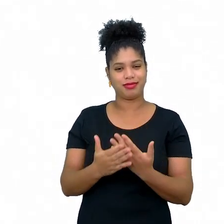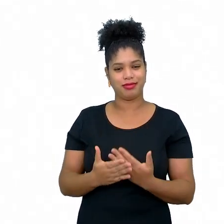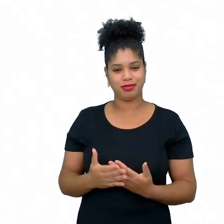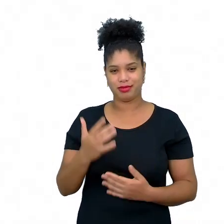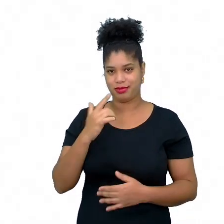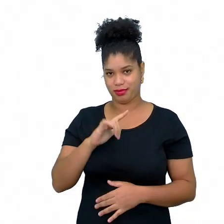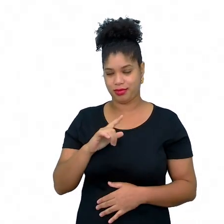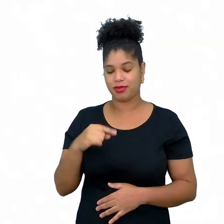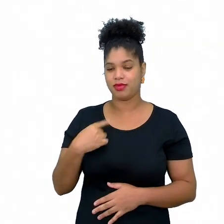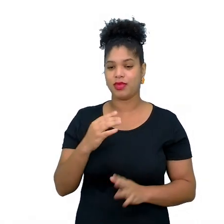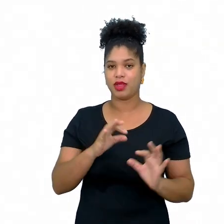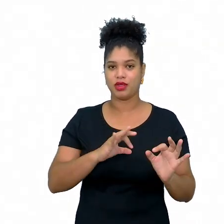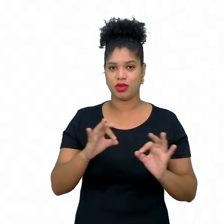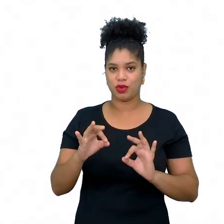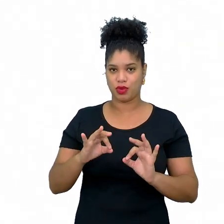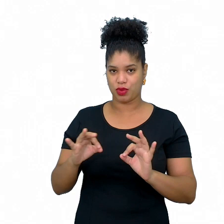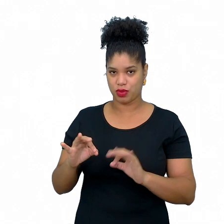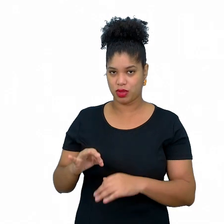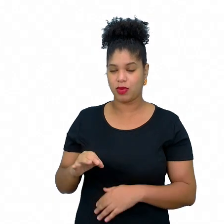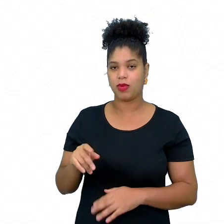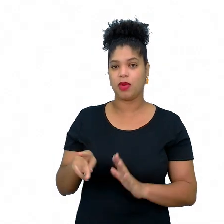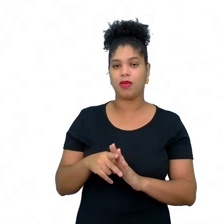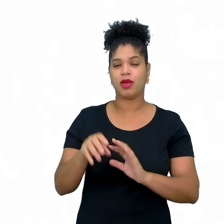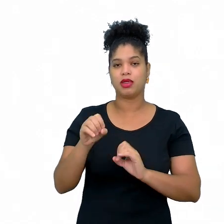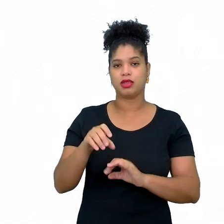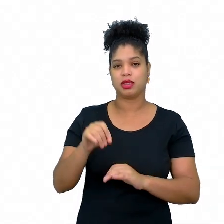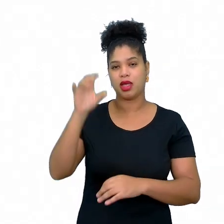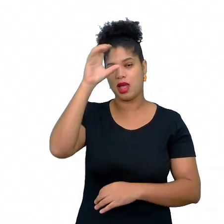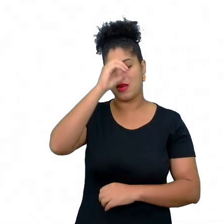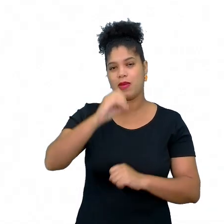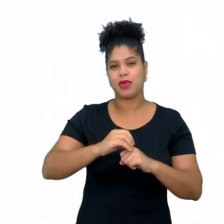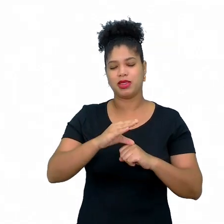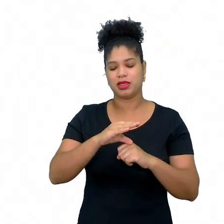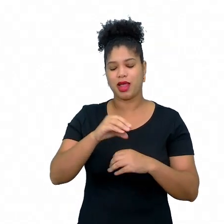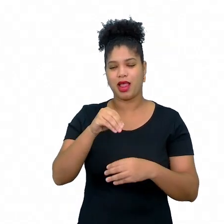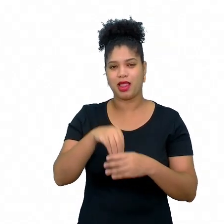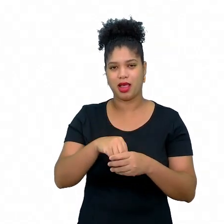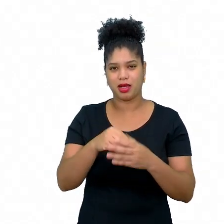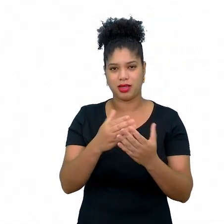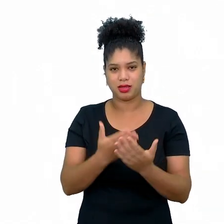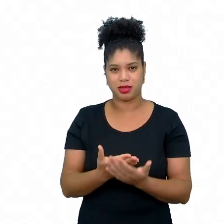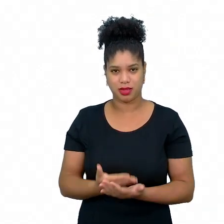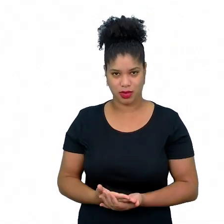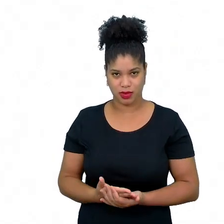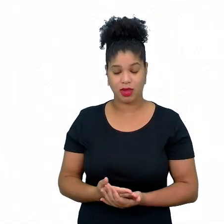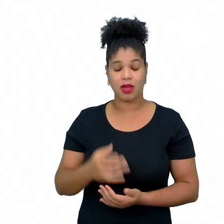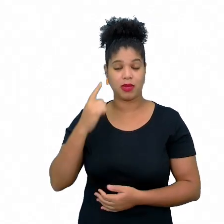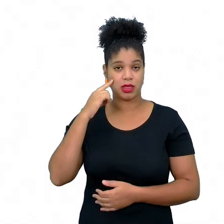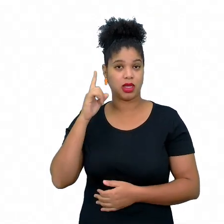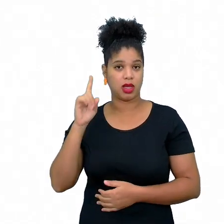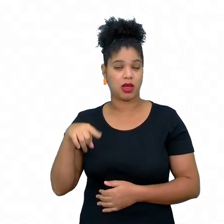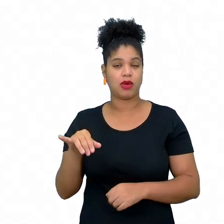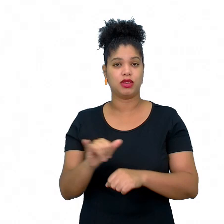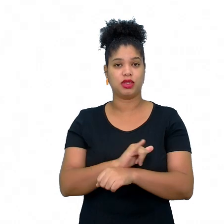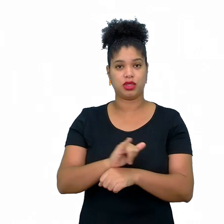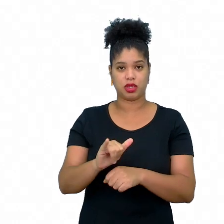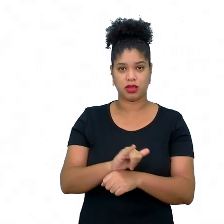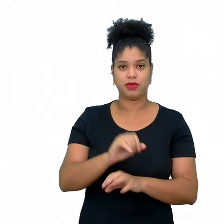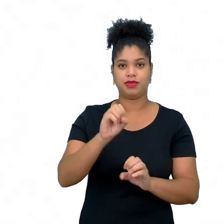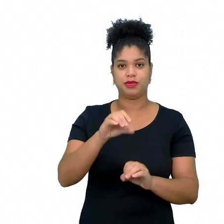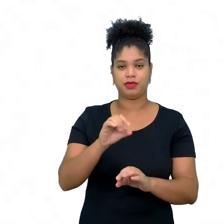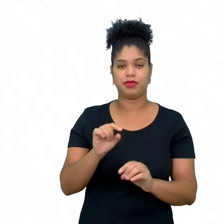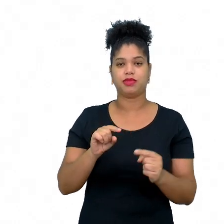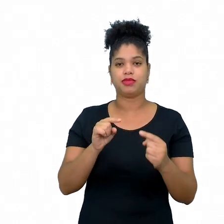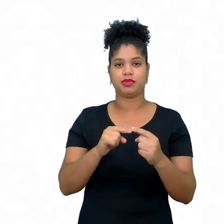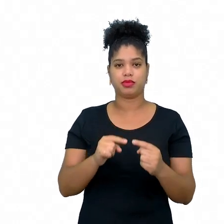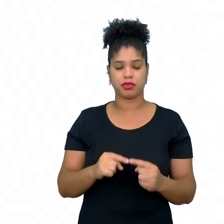Então, nós podemos organizar o ensino e aprendizagem em sala de aula, né? Pensando que é um instrumento de ensino que